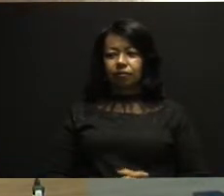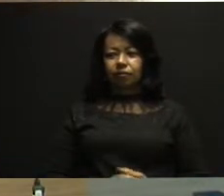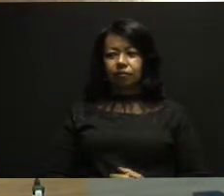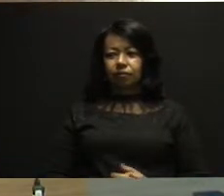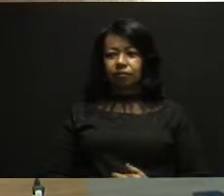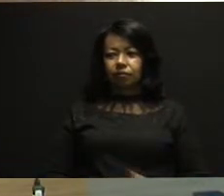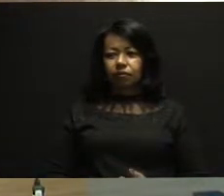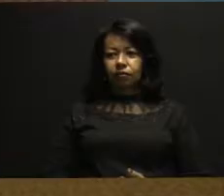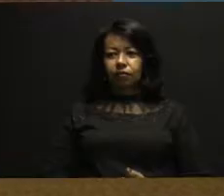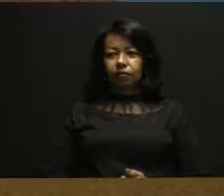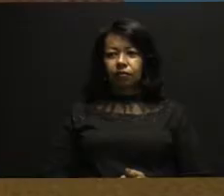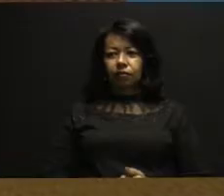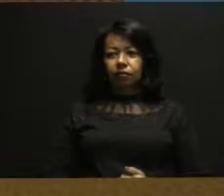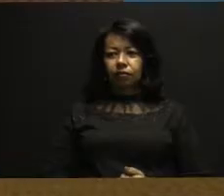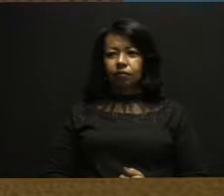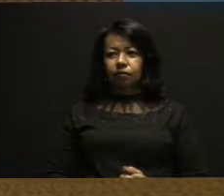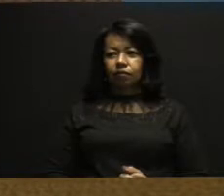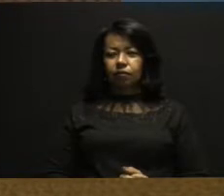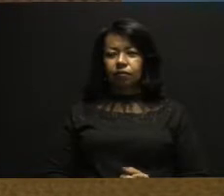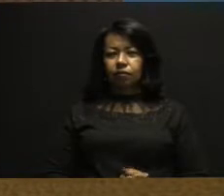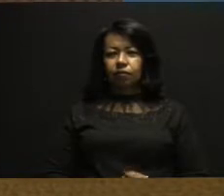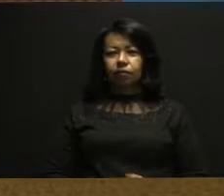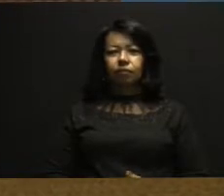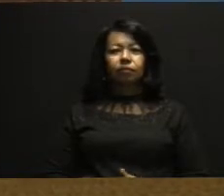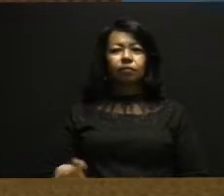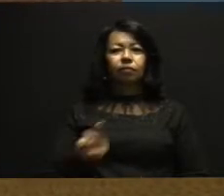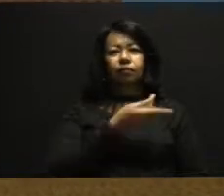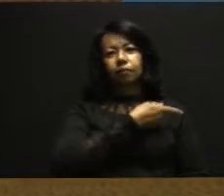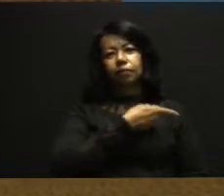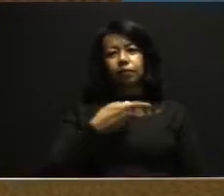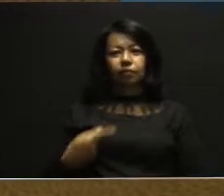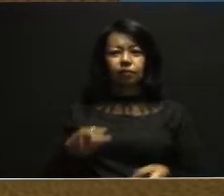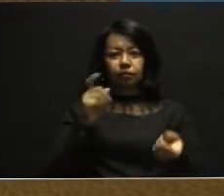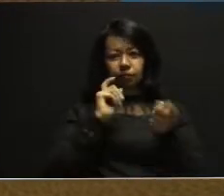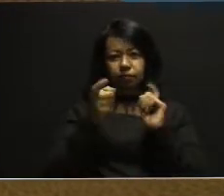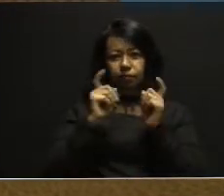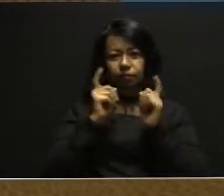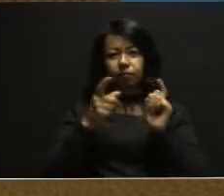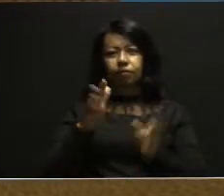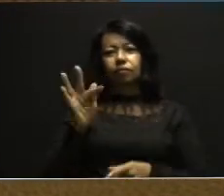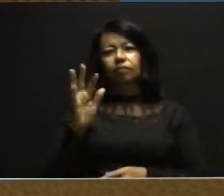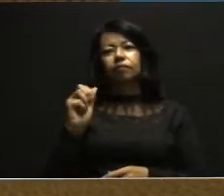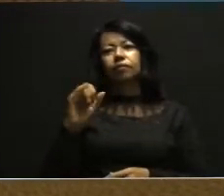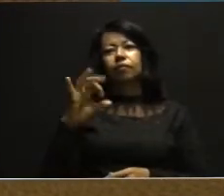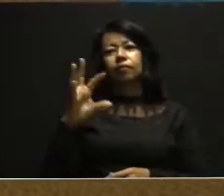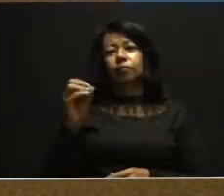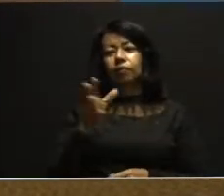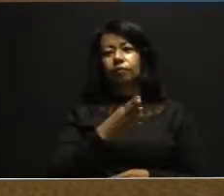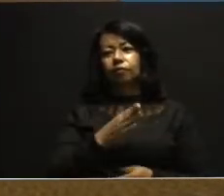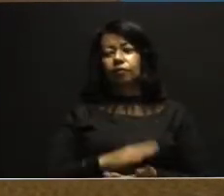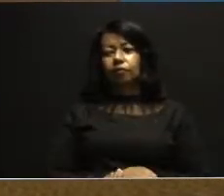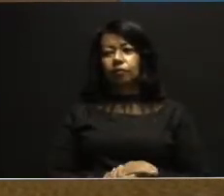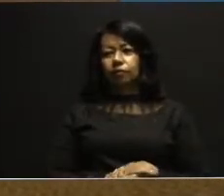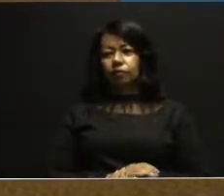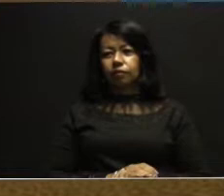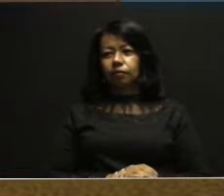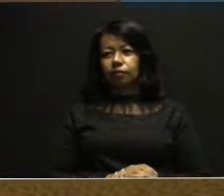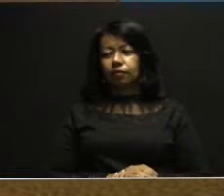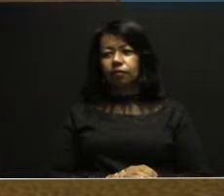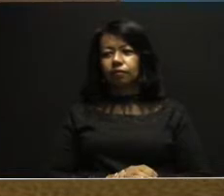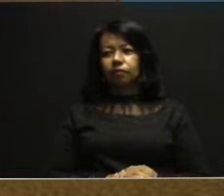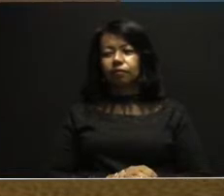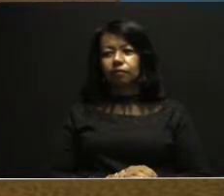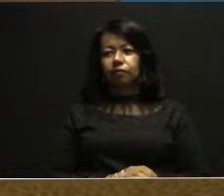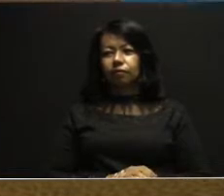Santíssimo senhor presidente dessa sessão solene, Fábio Rochinho, a sua pessoa também, quero cumprimentar os